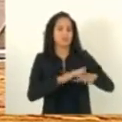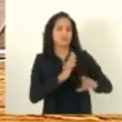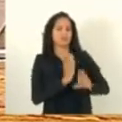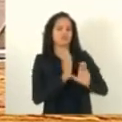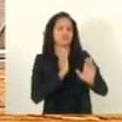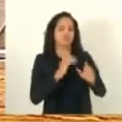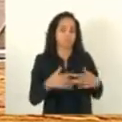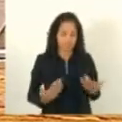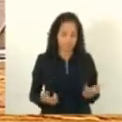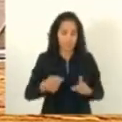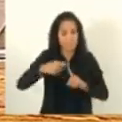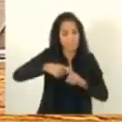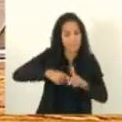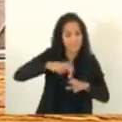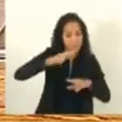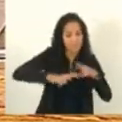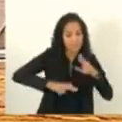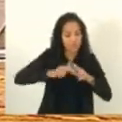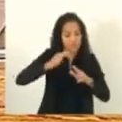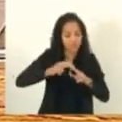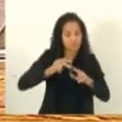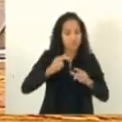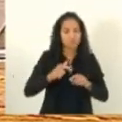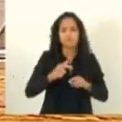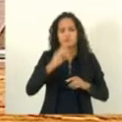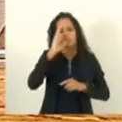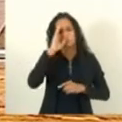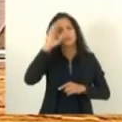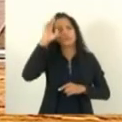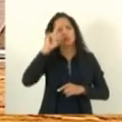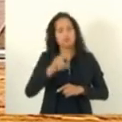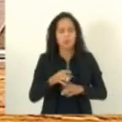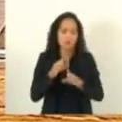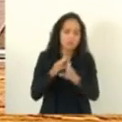foi destacado para conscientizar e incentivar